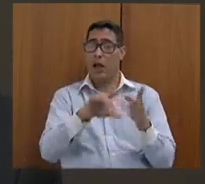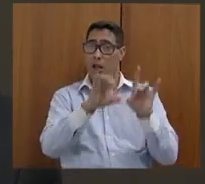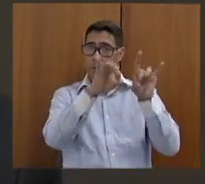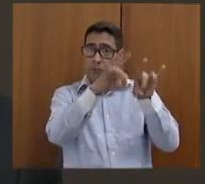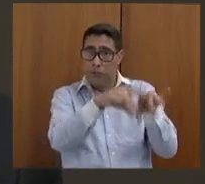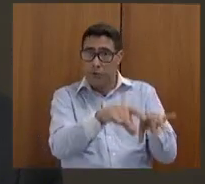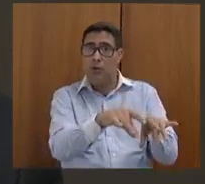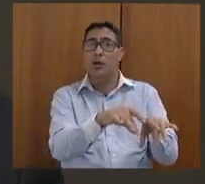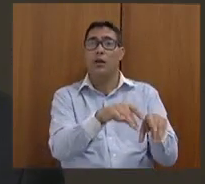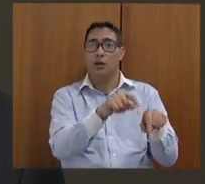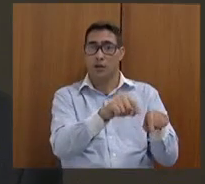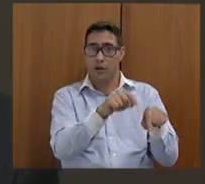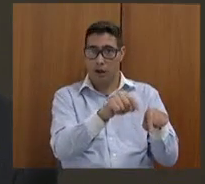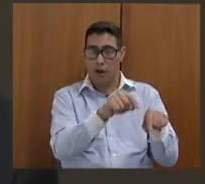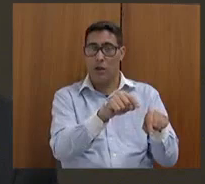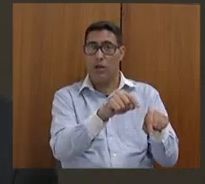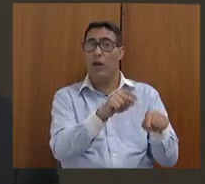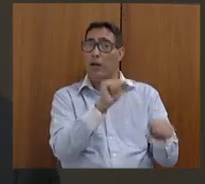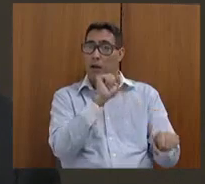Educação